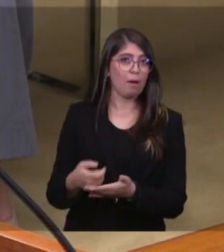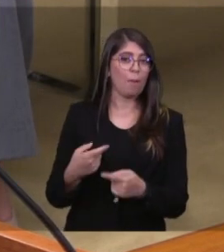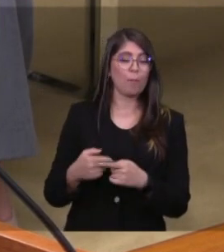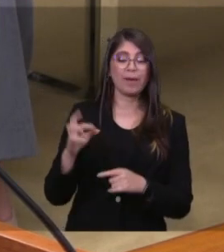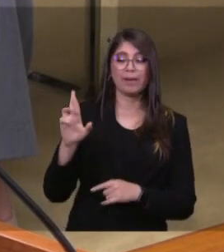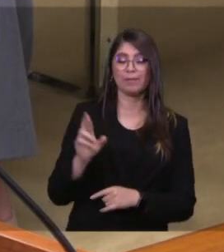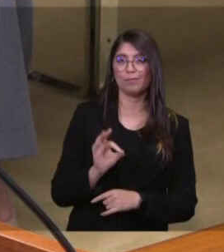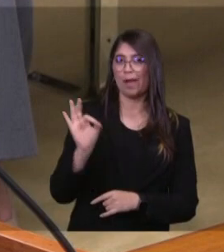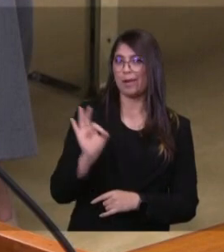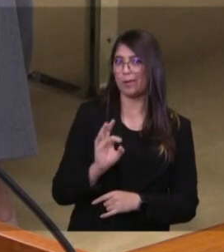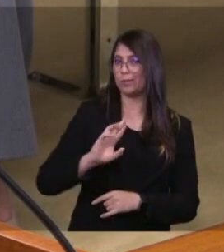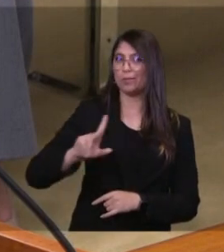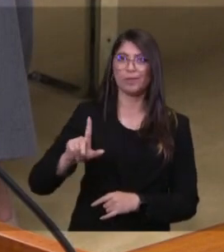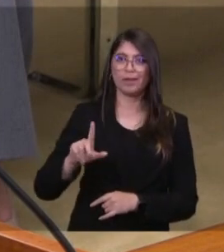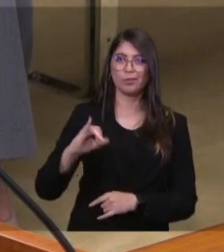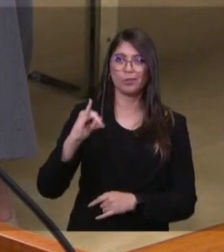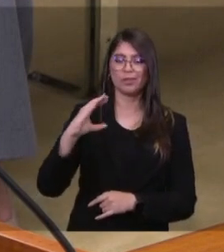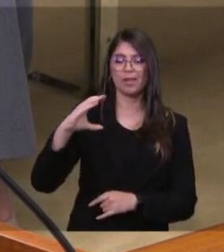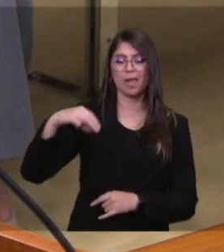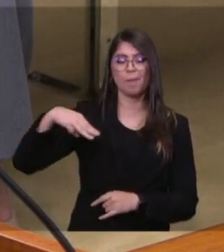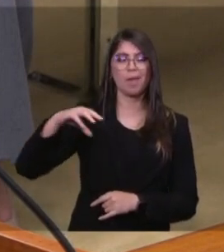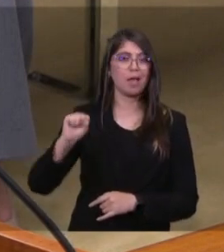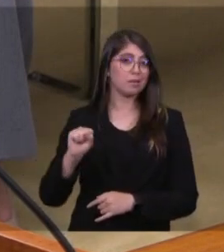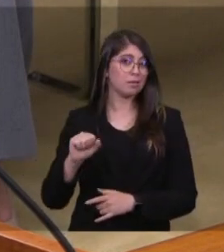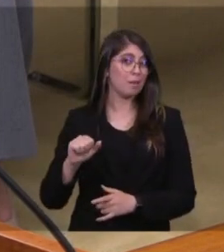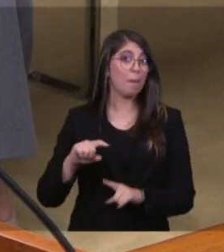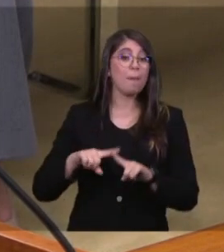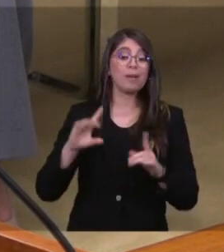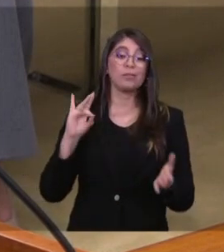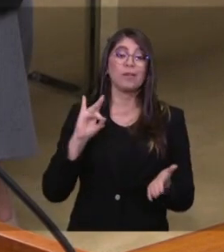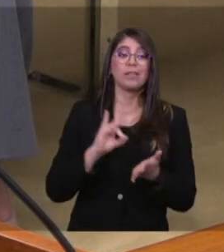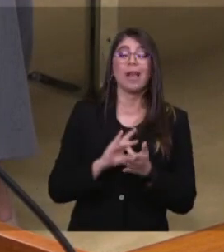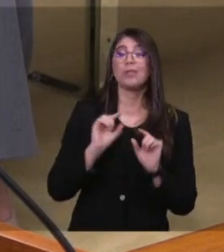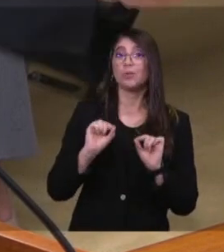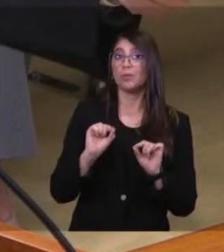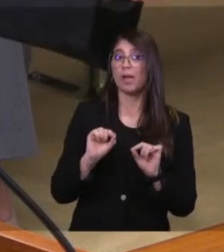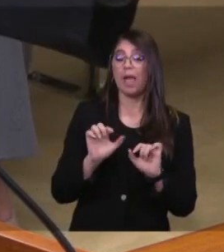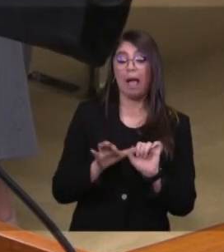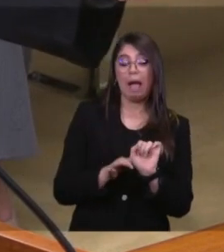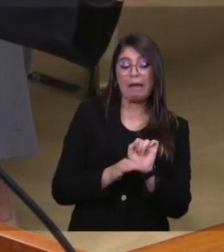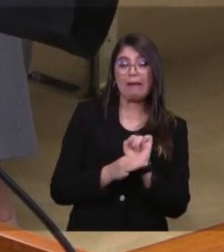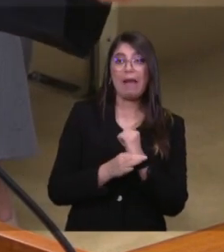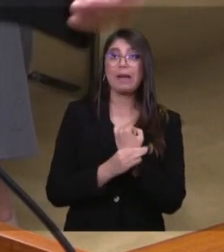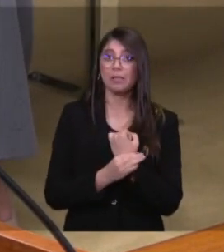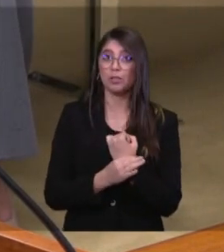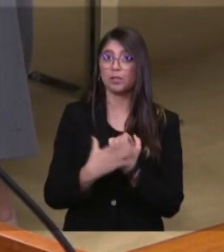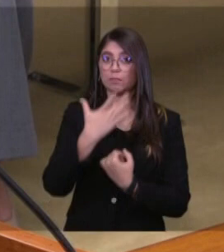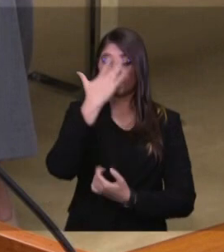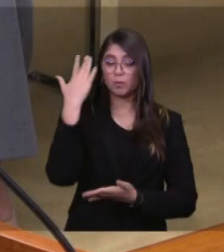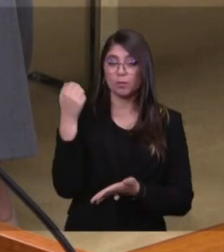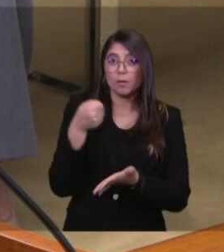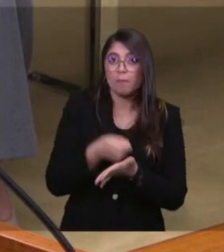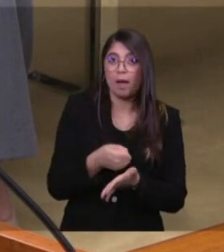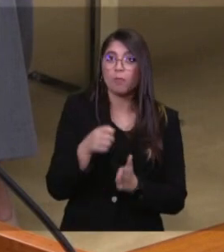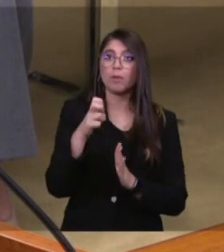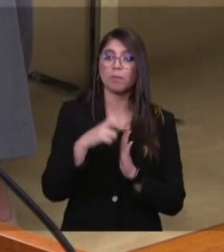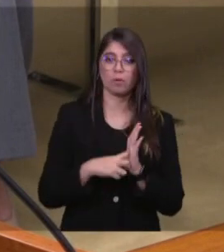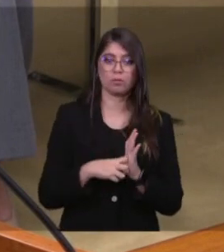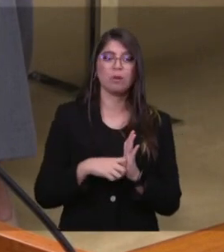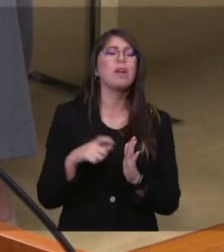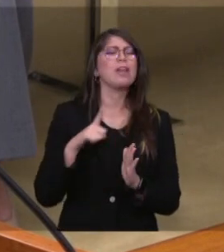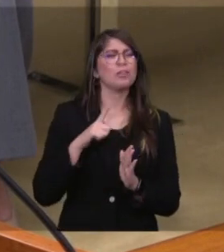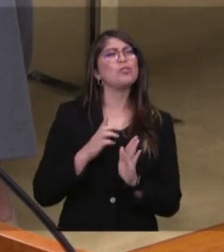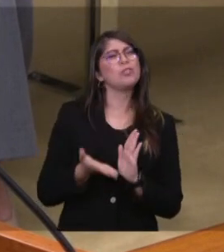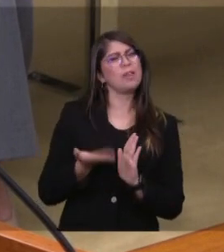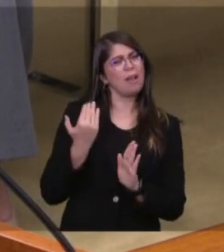alíquota do ICMS. O que há, na verdade, é um dispositivo que tem uma garantia ao contribuinte, garantia que já havia decorrente da